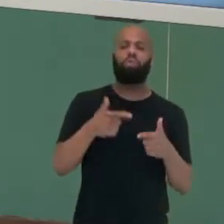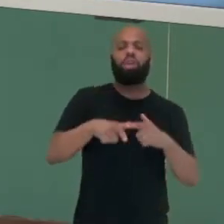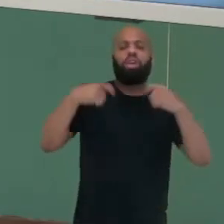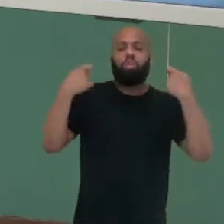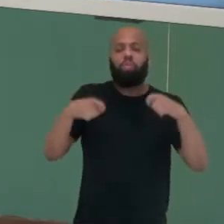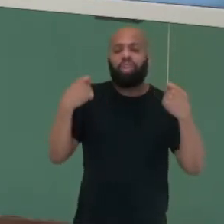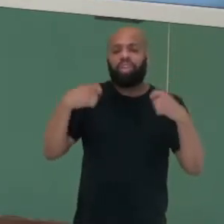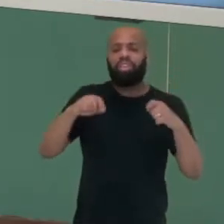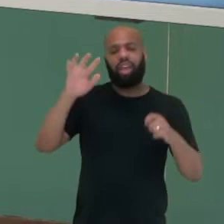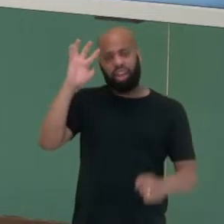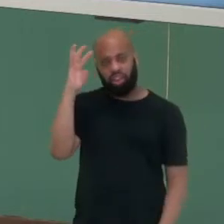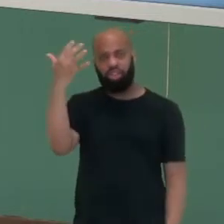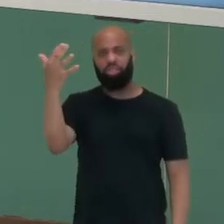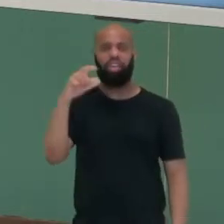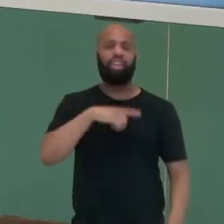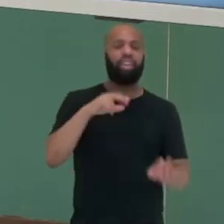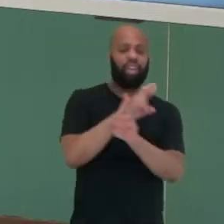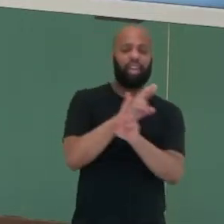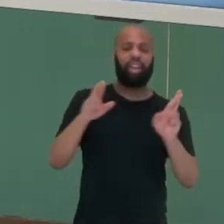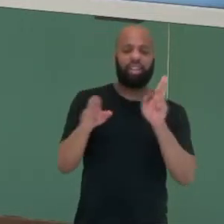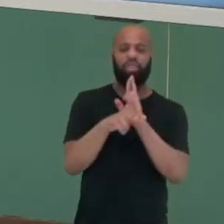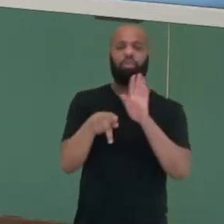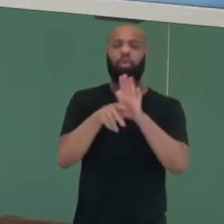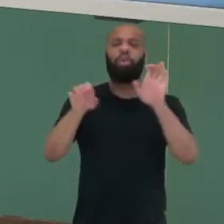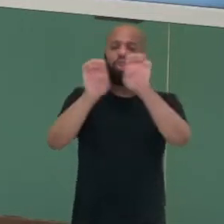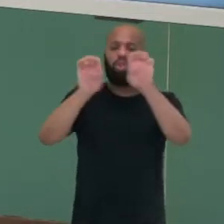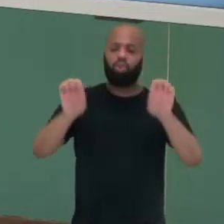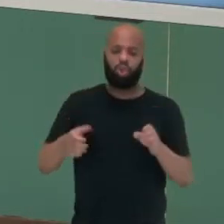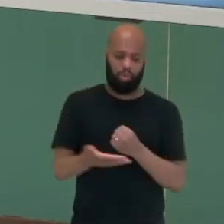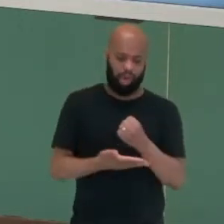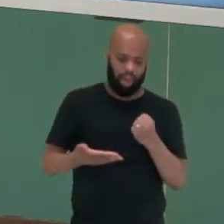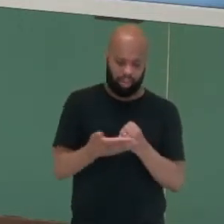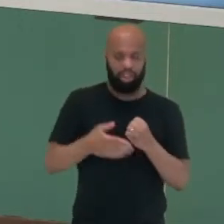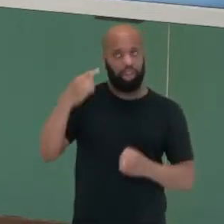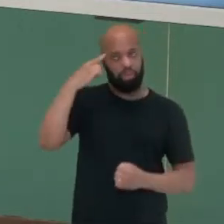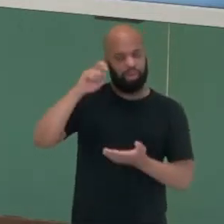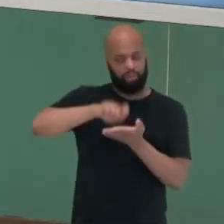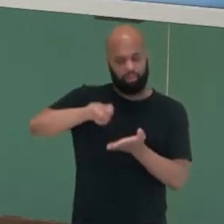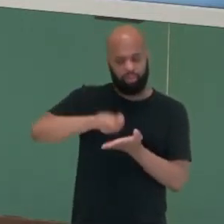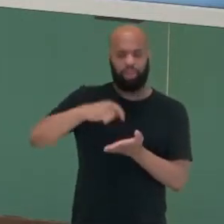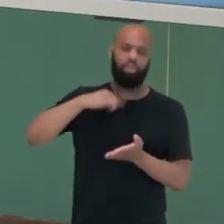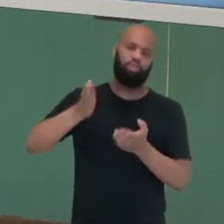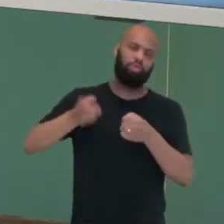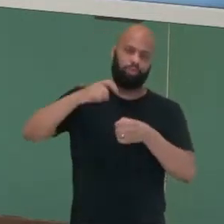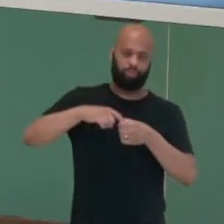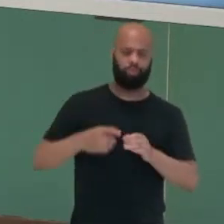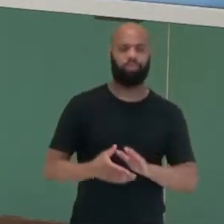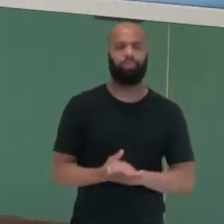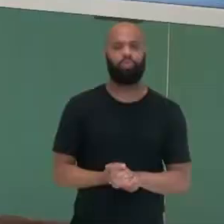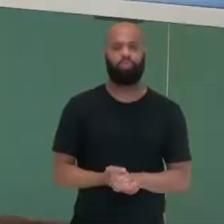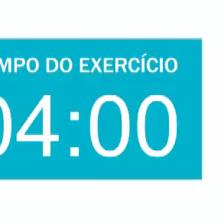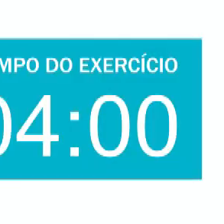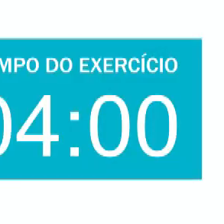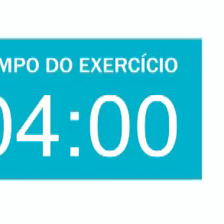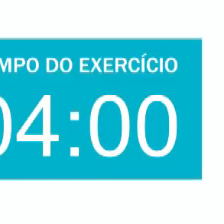ser resolvido em relação à infraestrutura da cidade? Pense, anote e eu já volto.